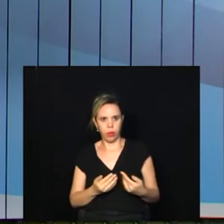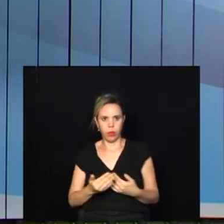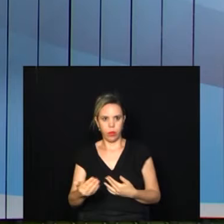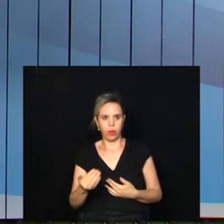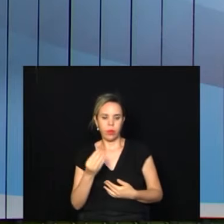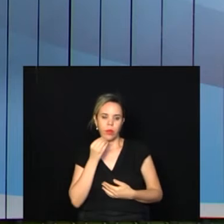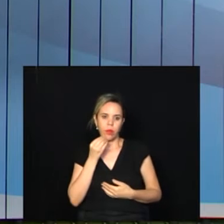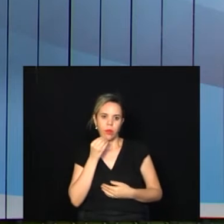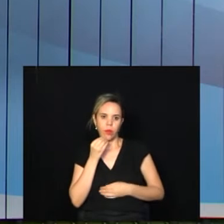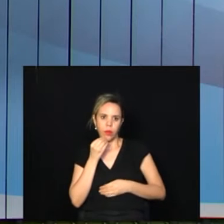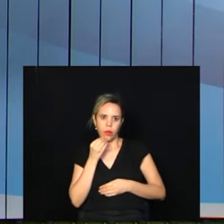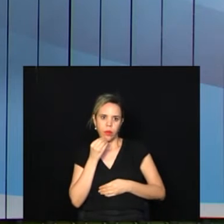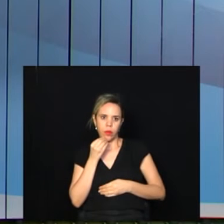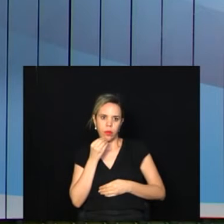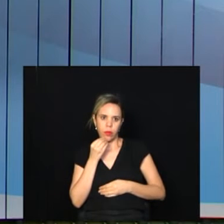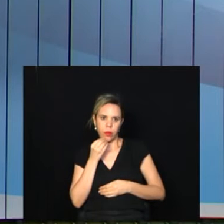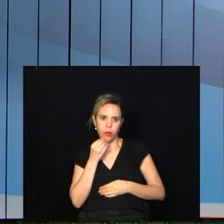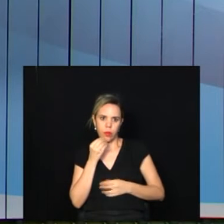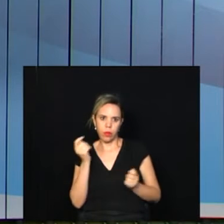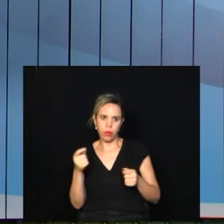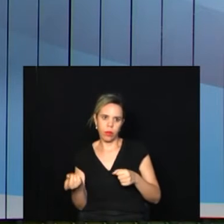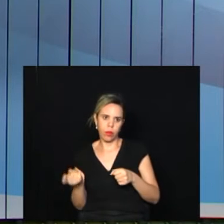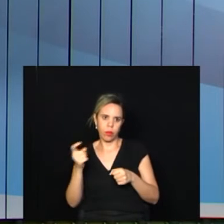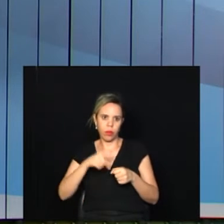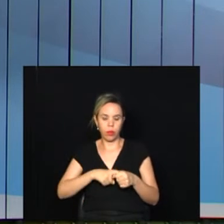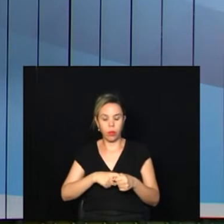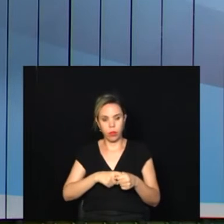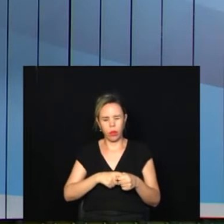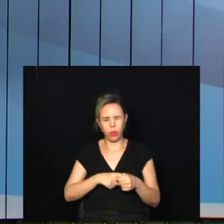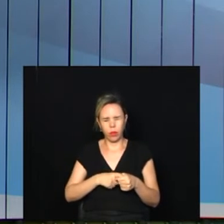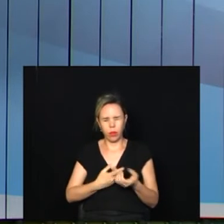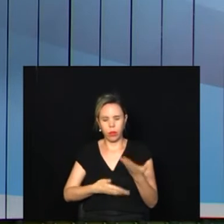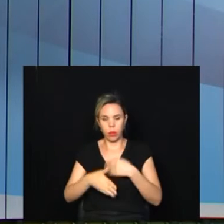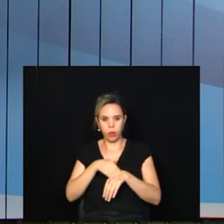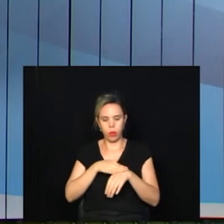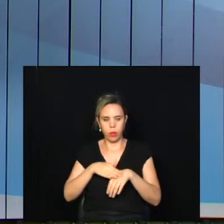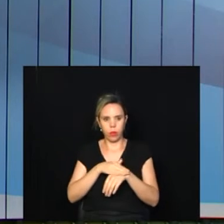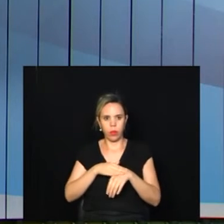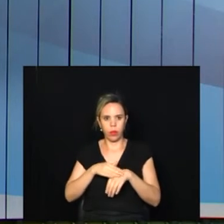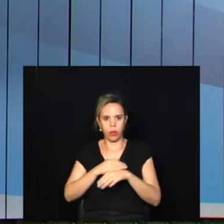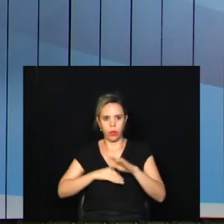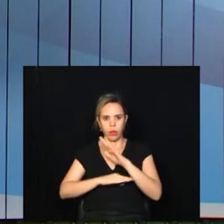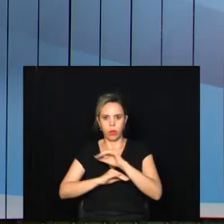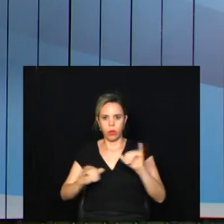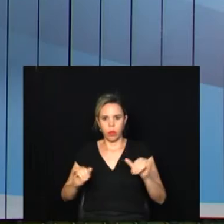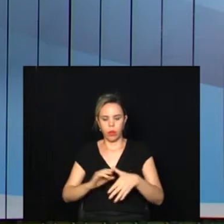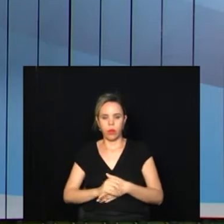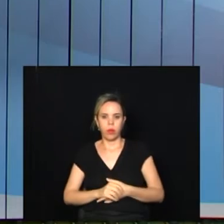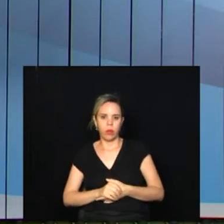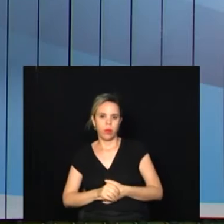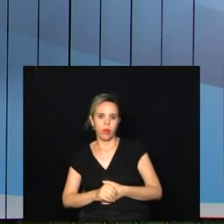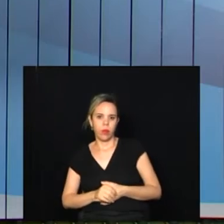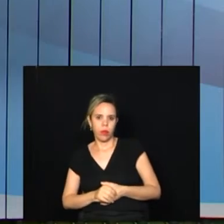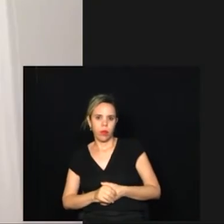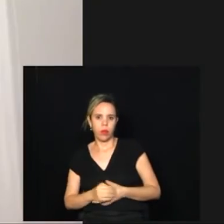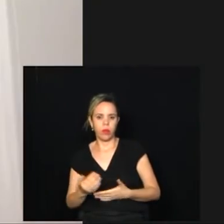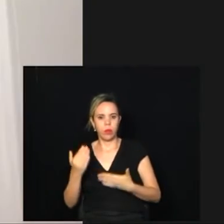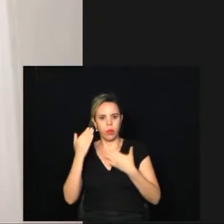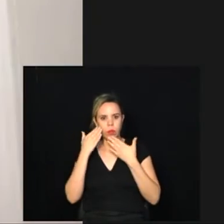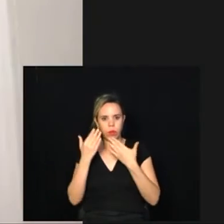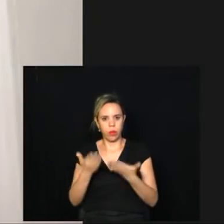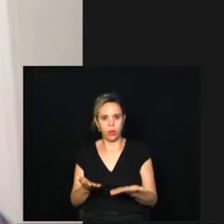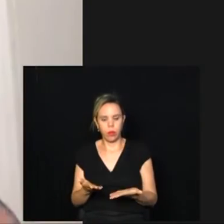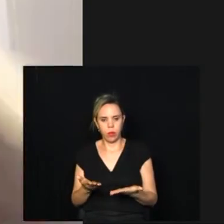uma próxima oportunidade para a gente poder voltar a conversar aqui no Câmara Notícia. Muito